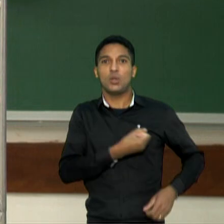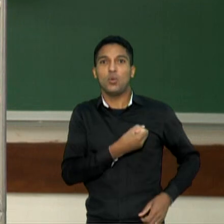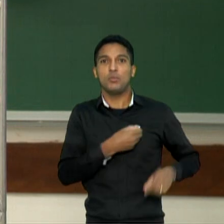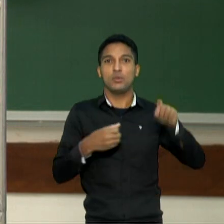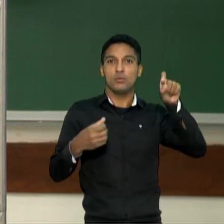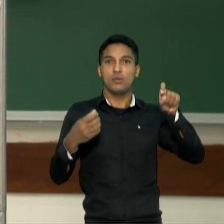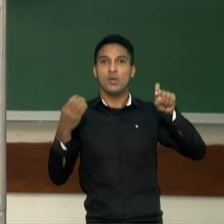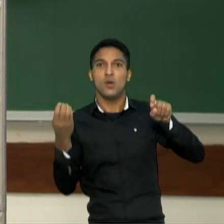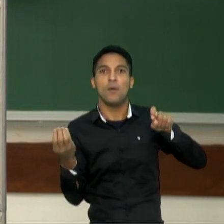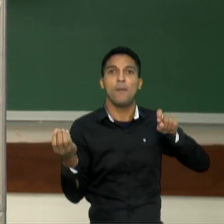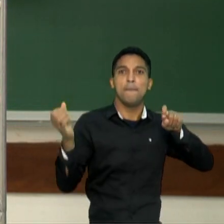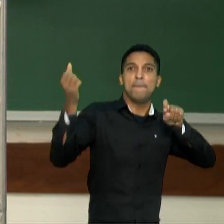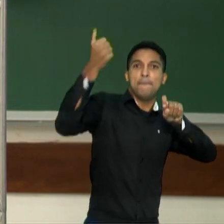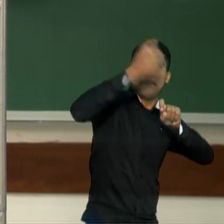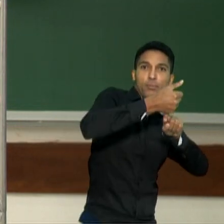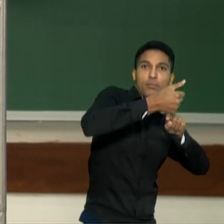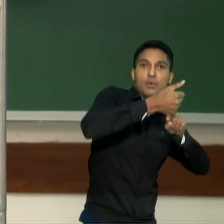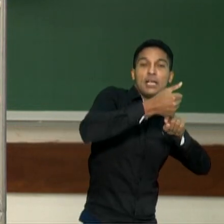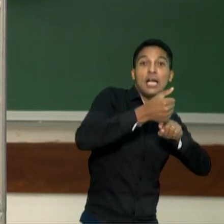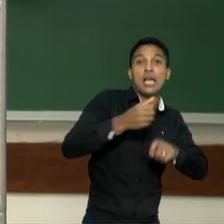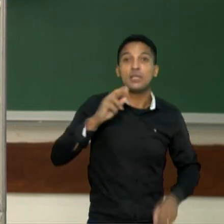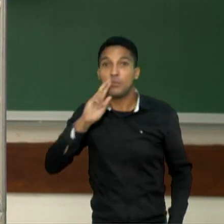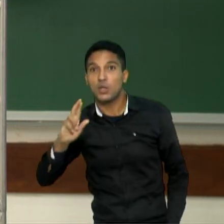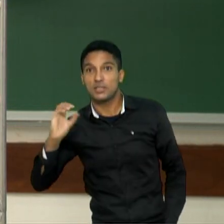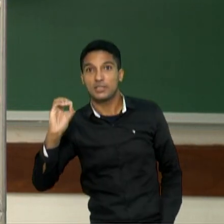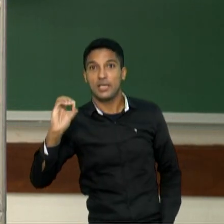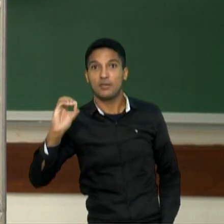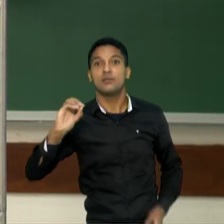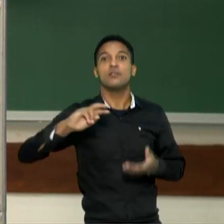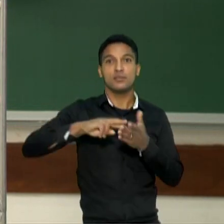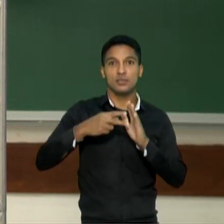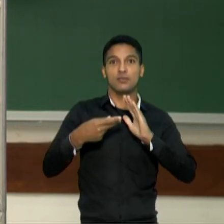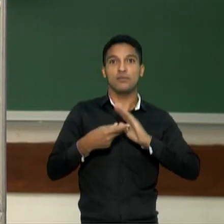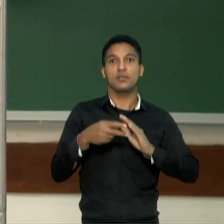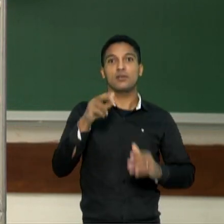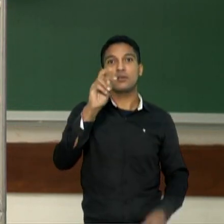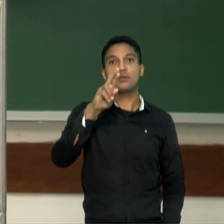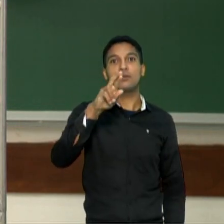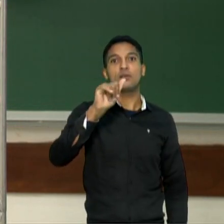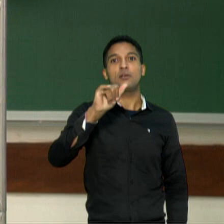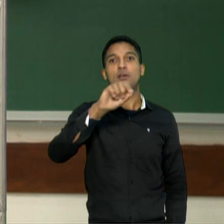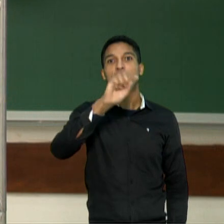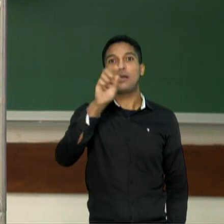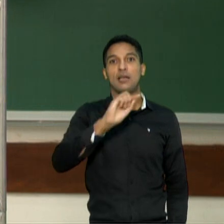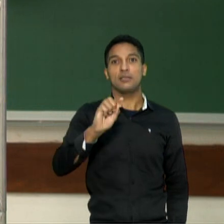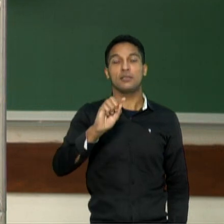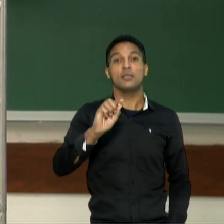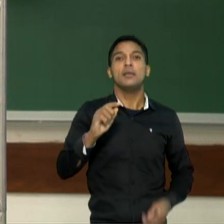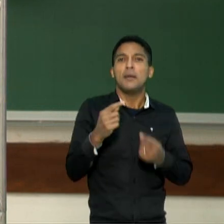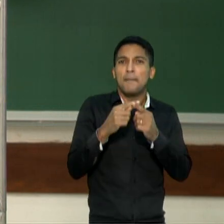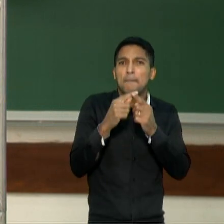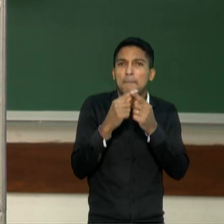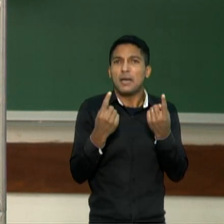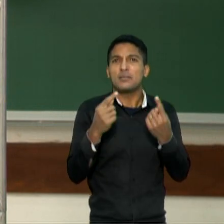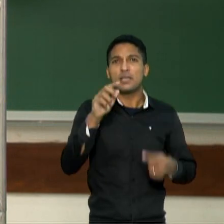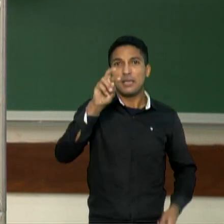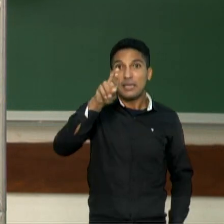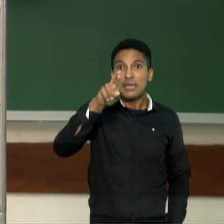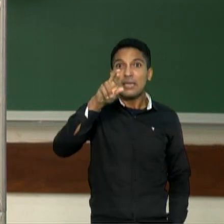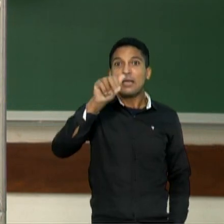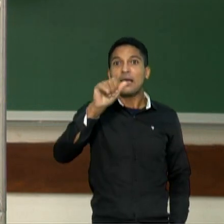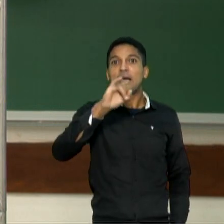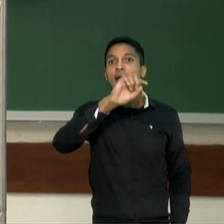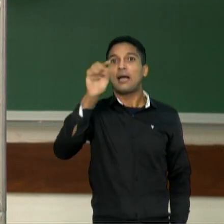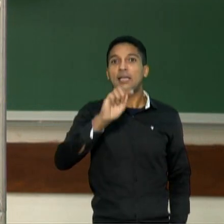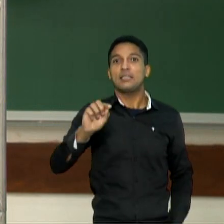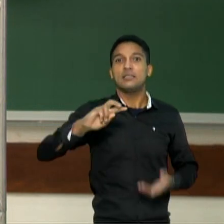contas finais, então aquele número é a raiz. Mas graficamente falando, a raiz é o valor que corta o eixo x, e é isso que a gente vai ver